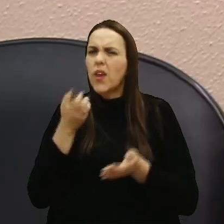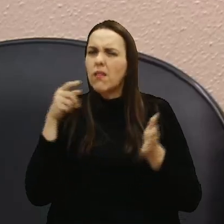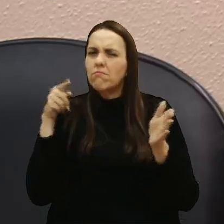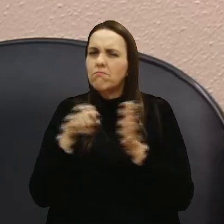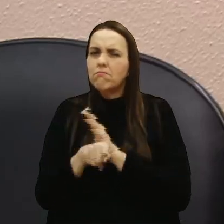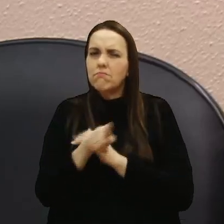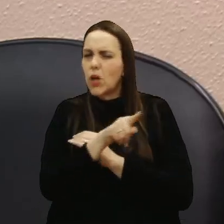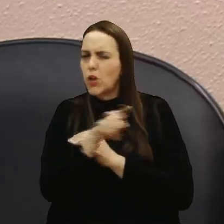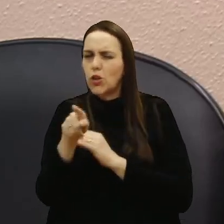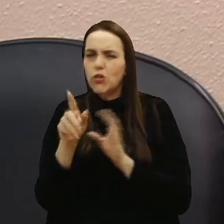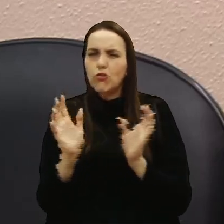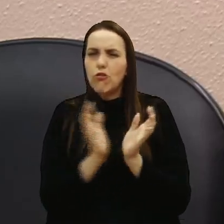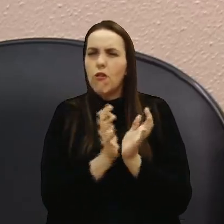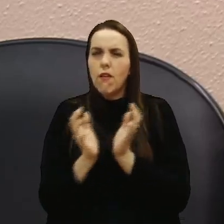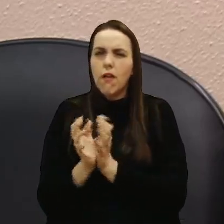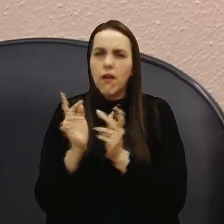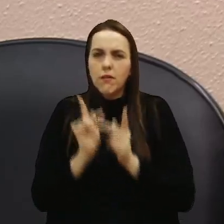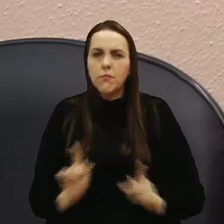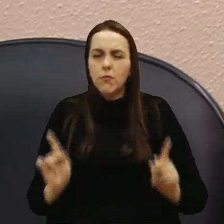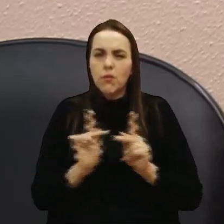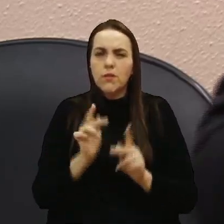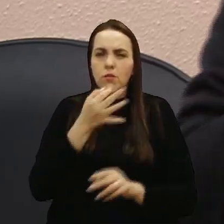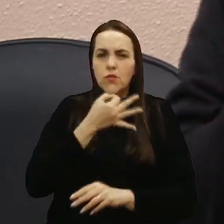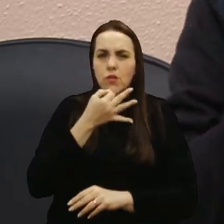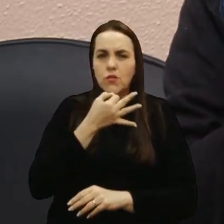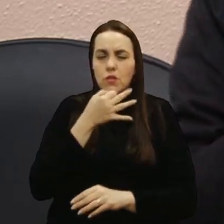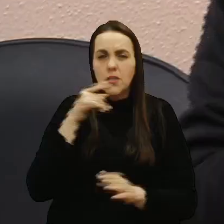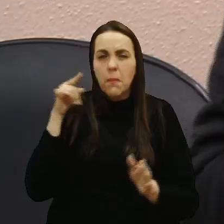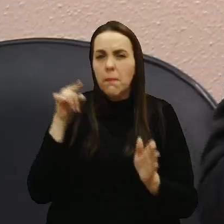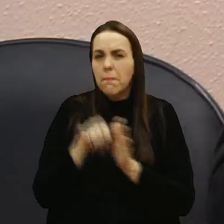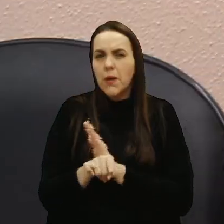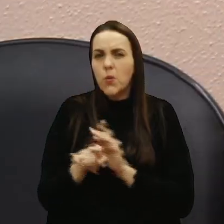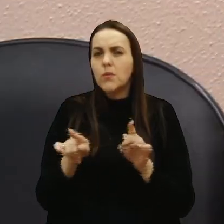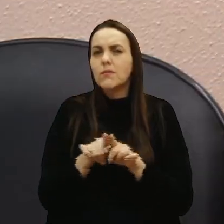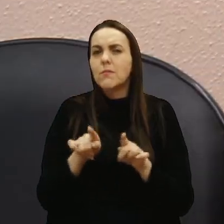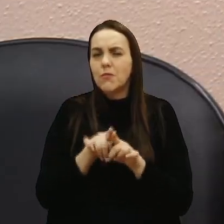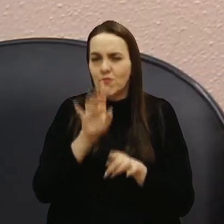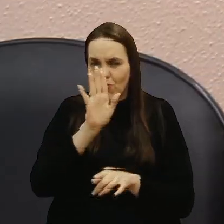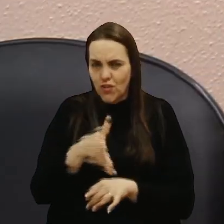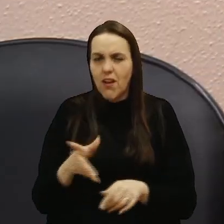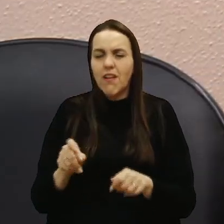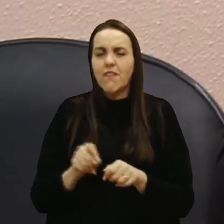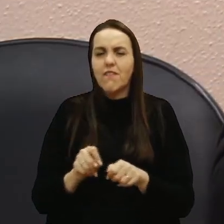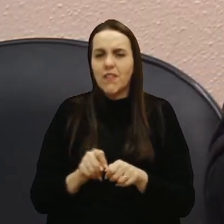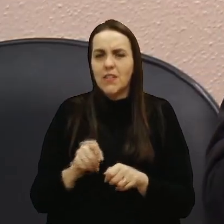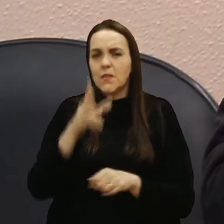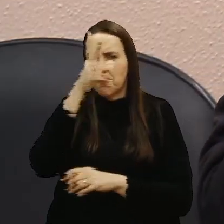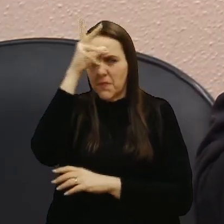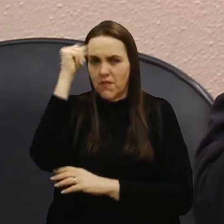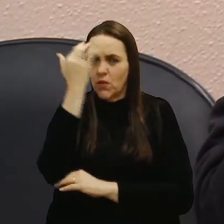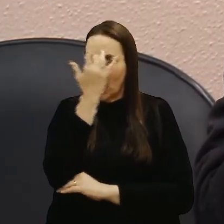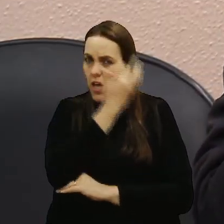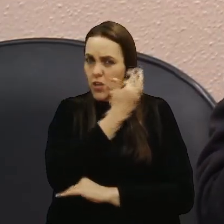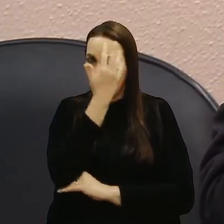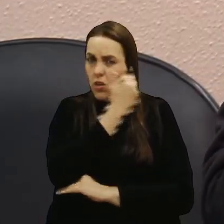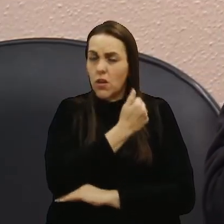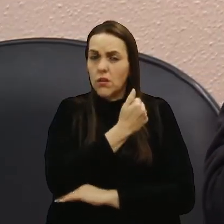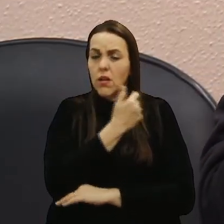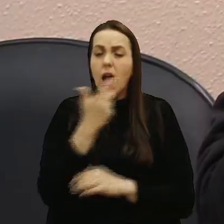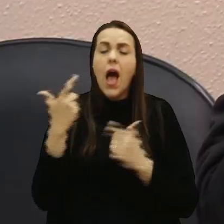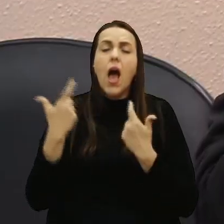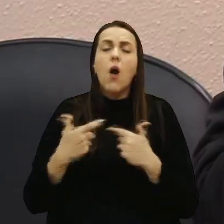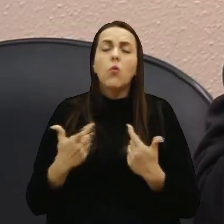os colegas, toda a população caxiense, e a pergunta também que já fiz ao prefeito Adiló, é para onde a nossa cidade está